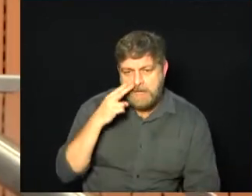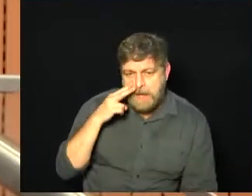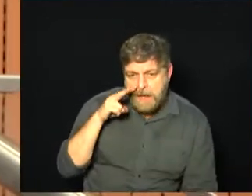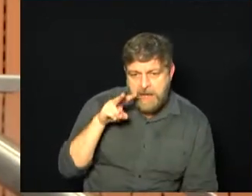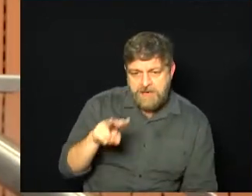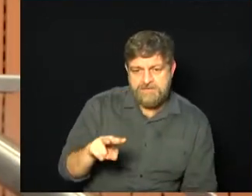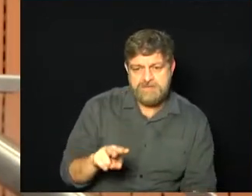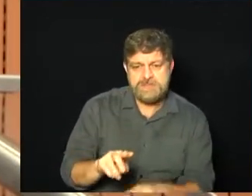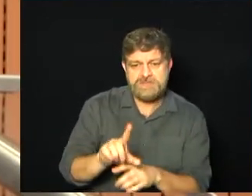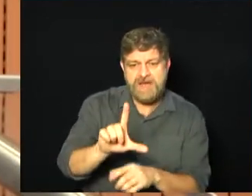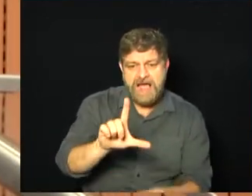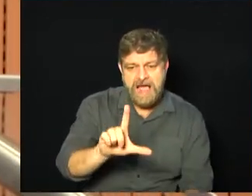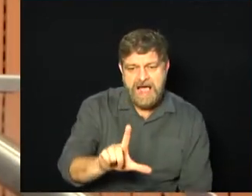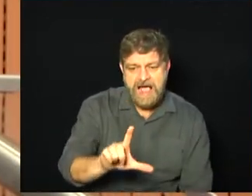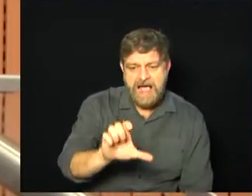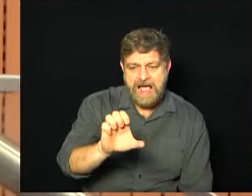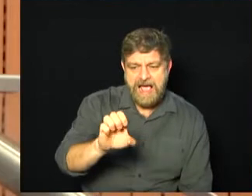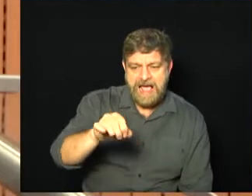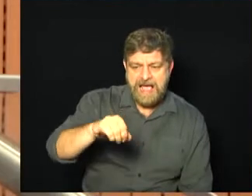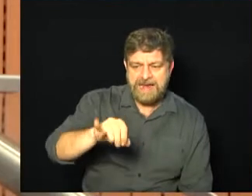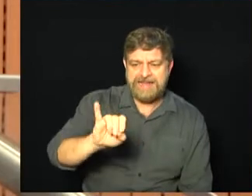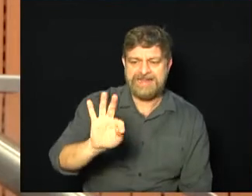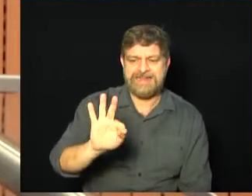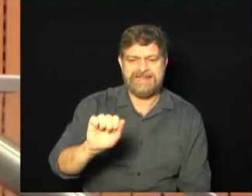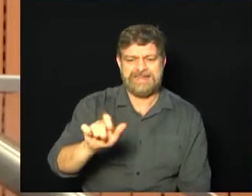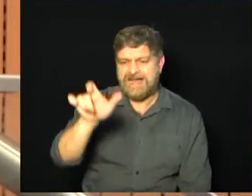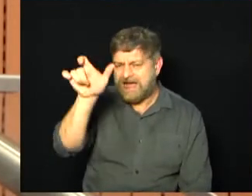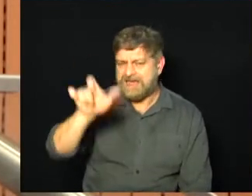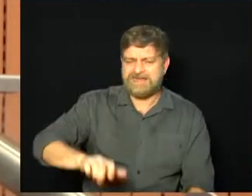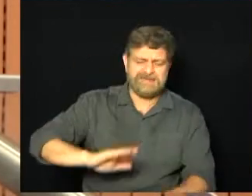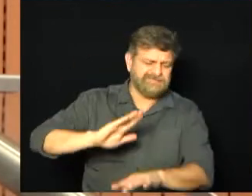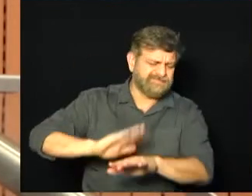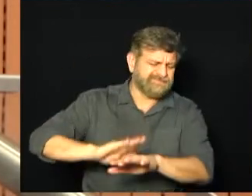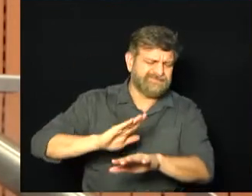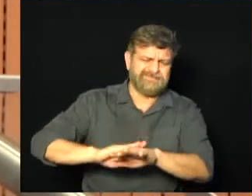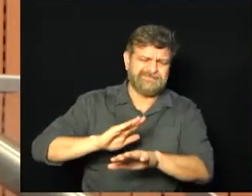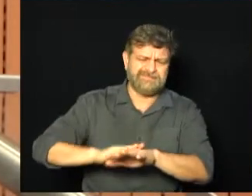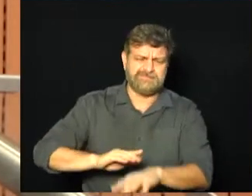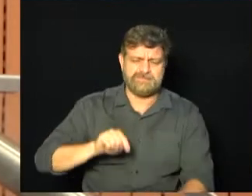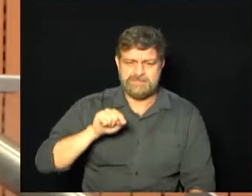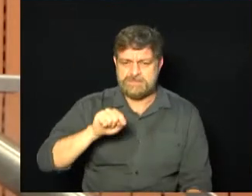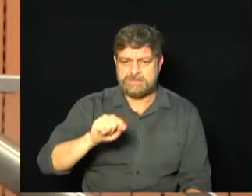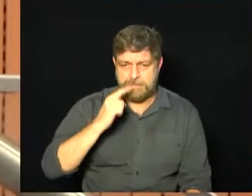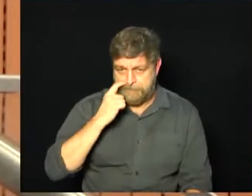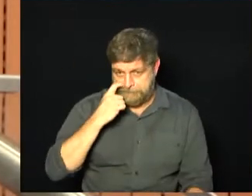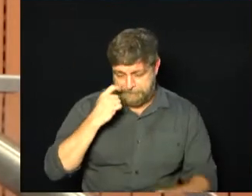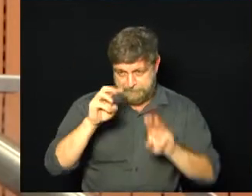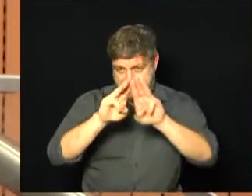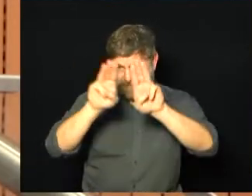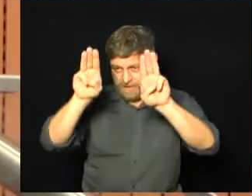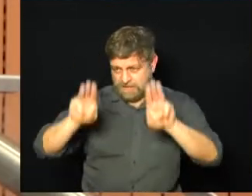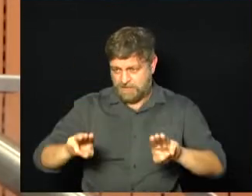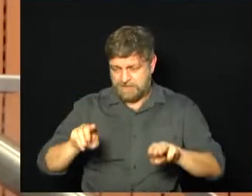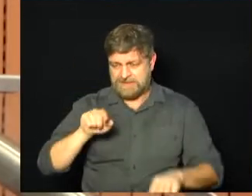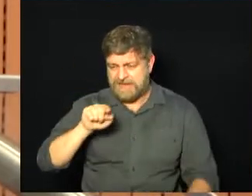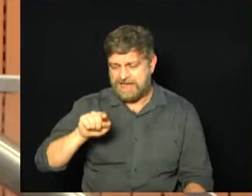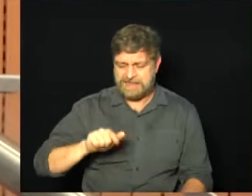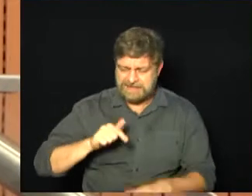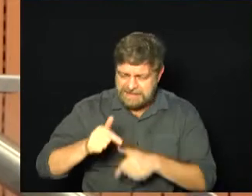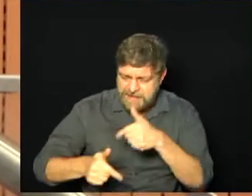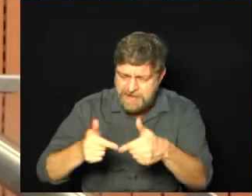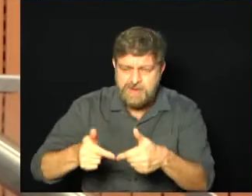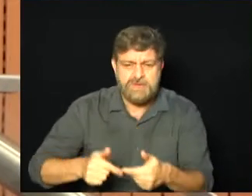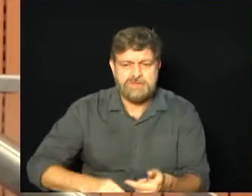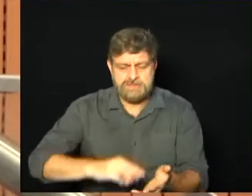tem ideia da importância da Lenita. O que ela fez pela musicologia, levantando as